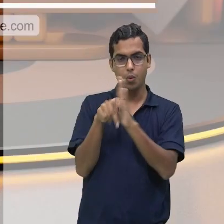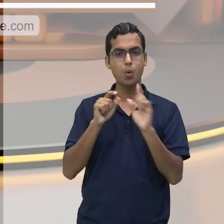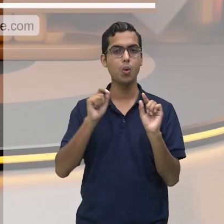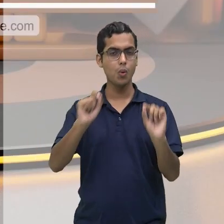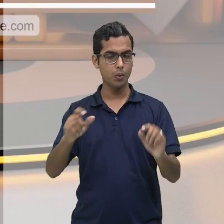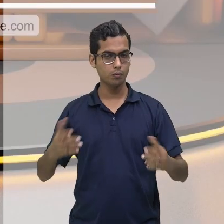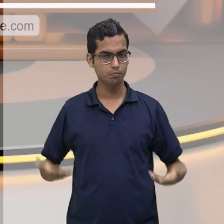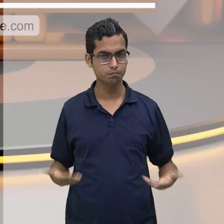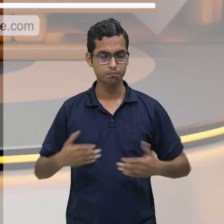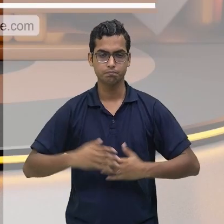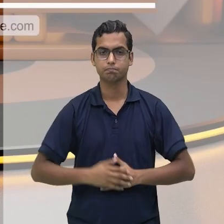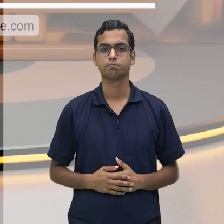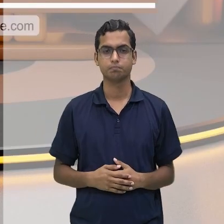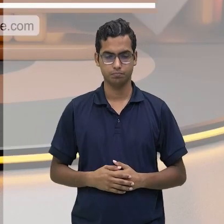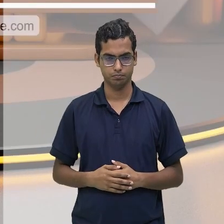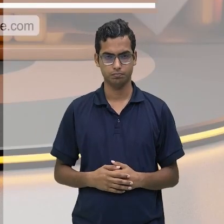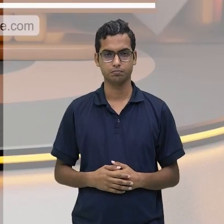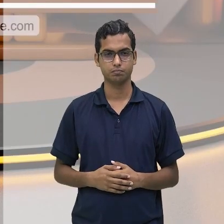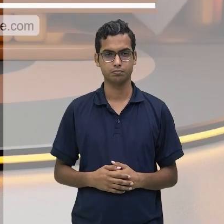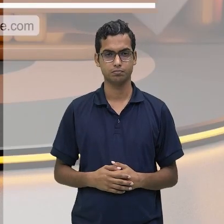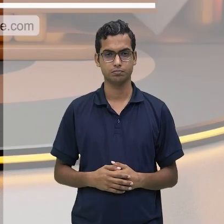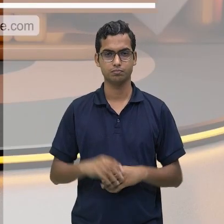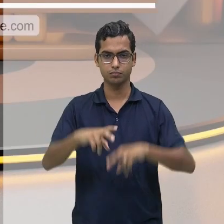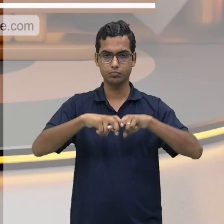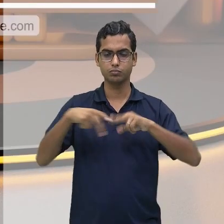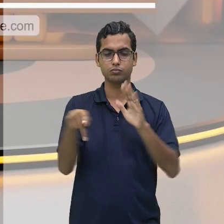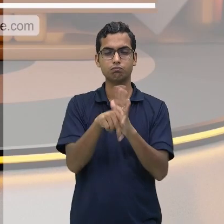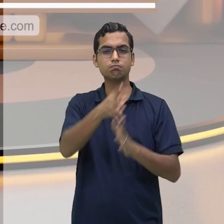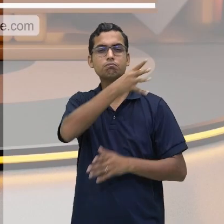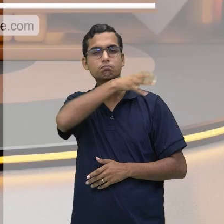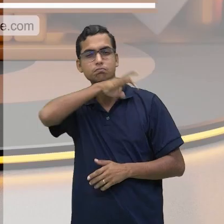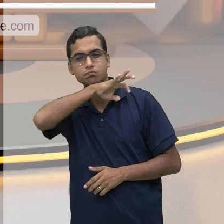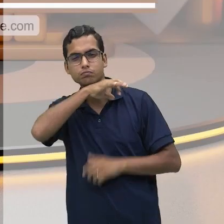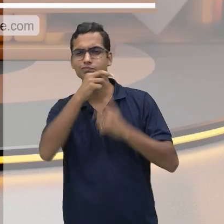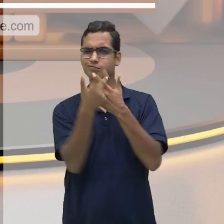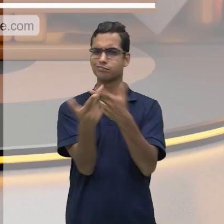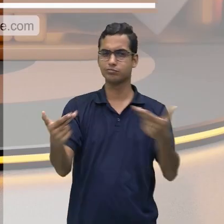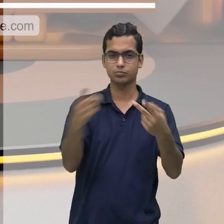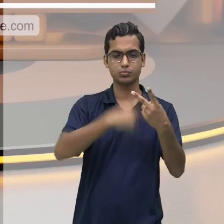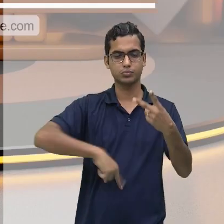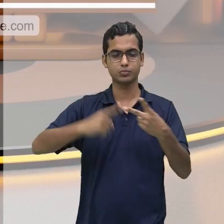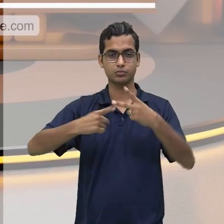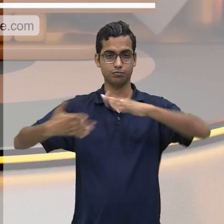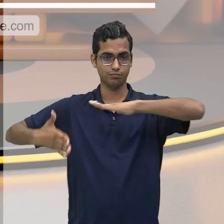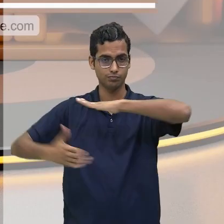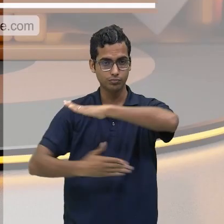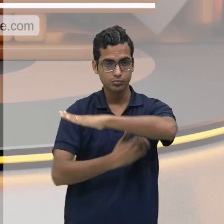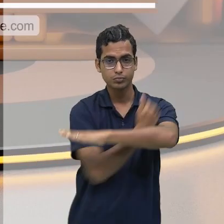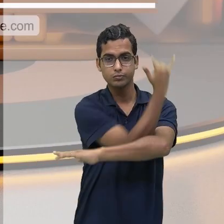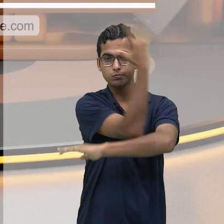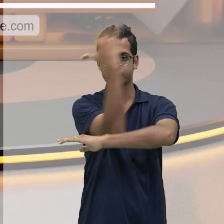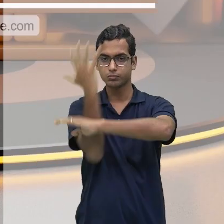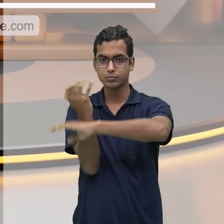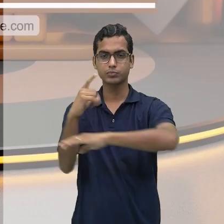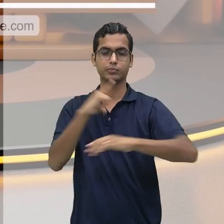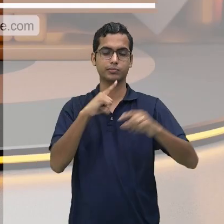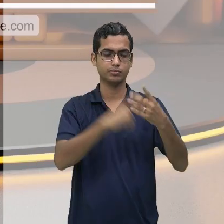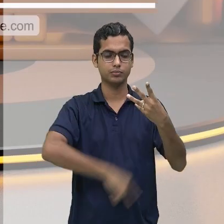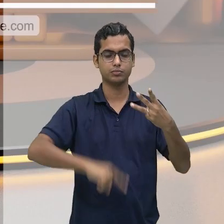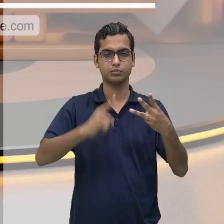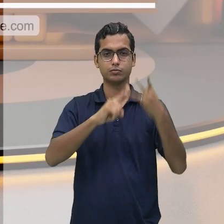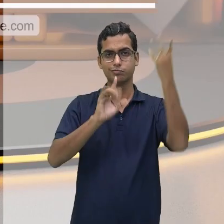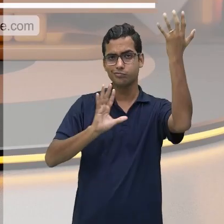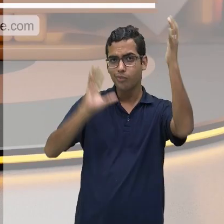Principalmente por conta da fauna, da flora, né? E também da parte do clima, tá? Vai